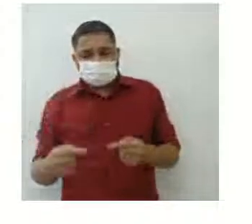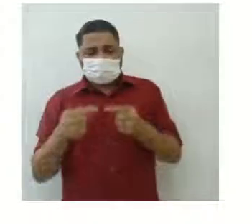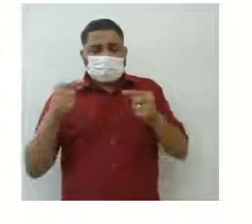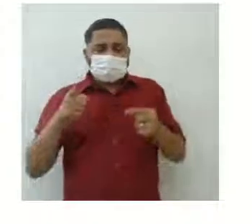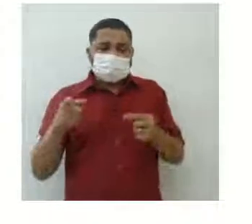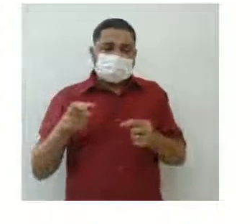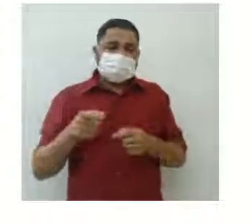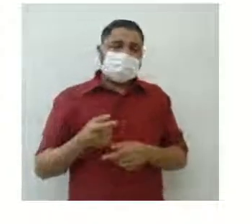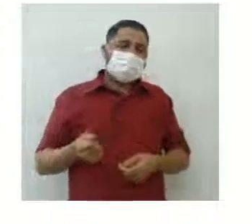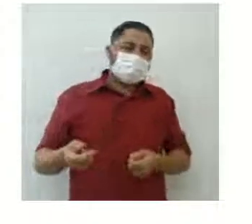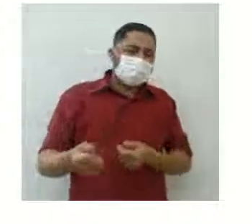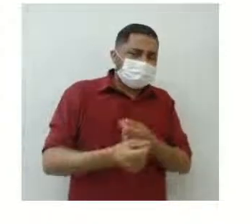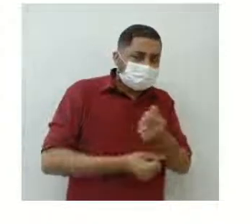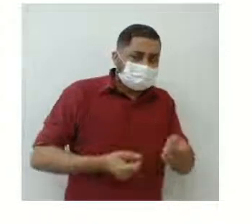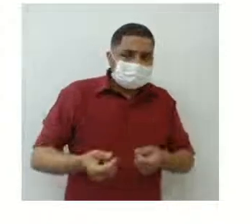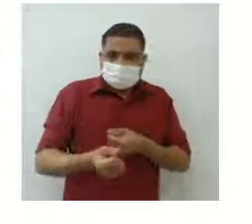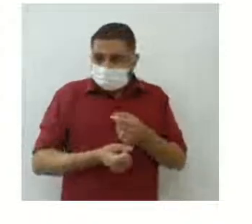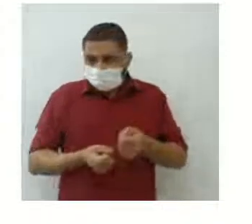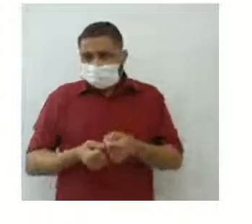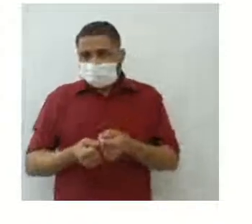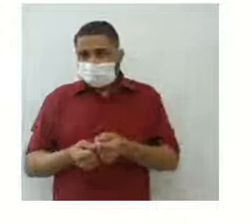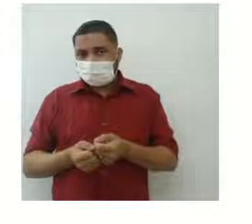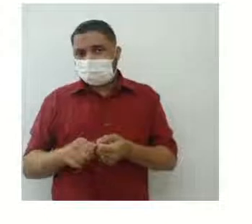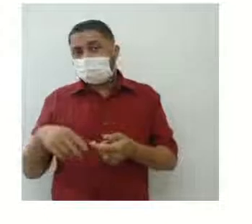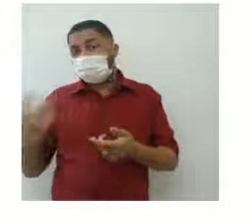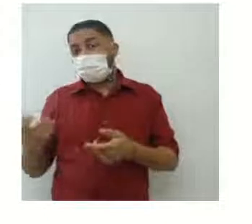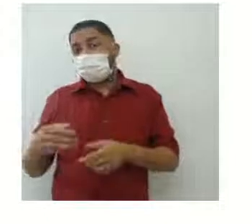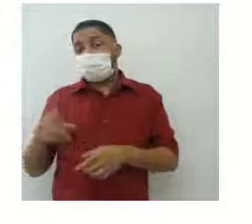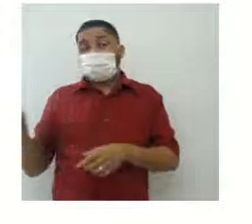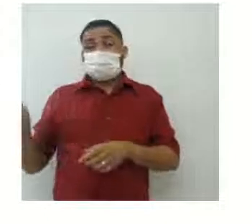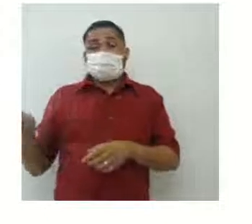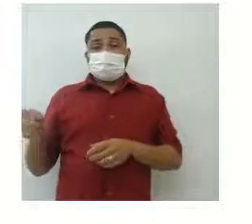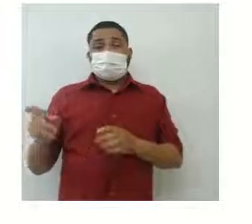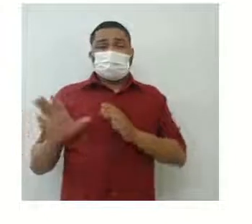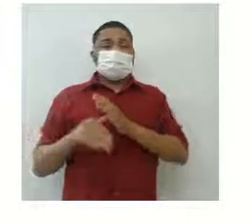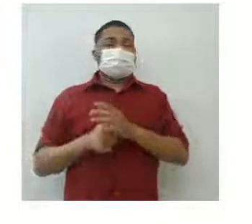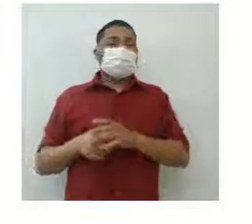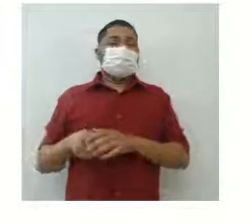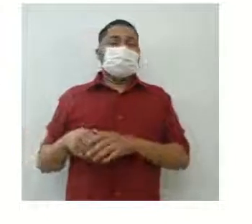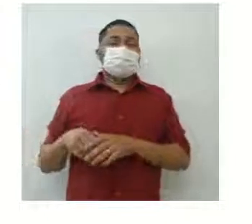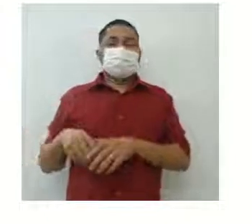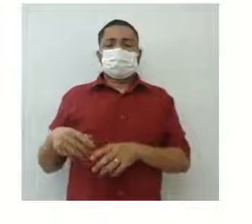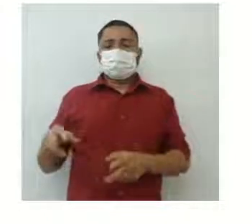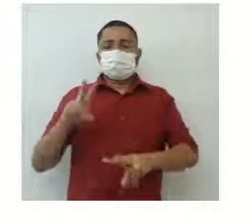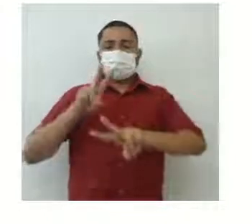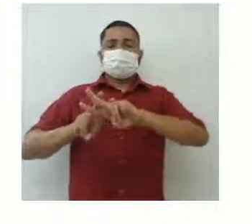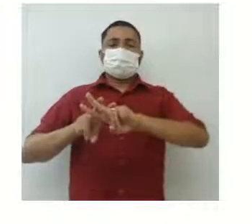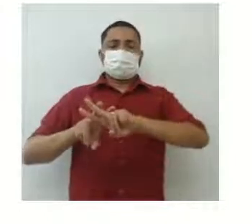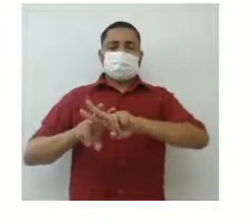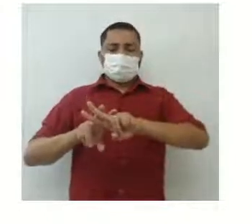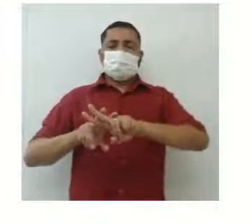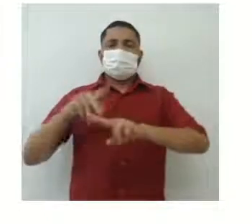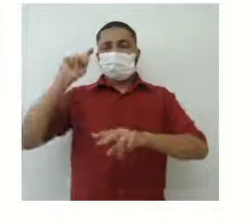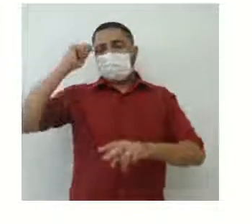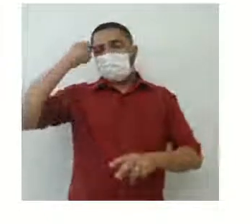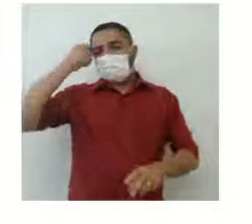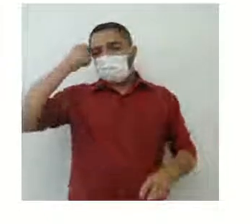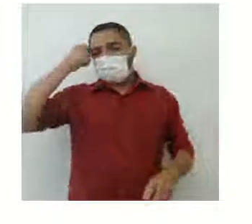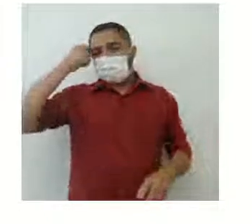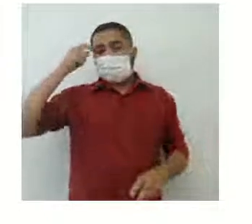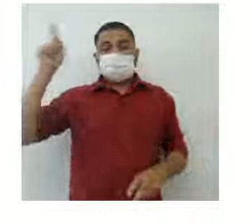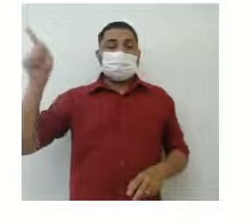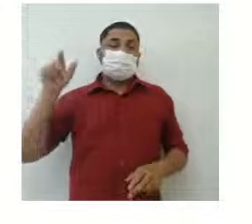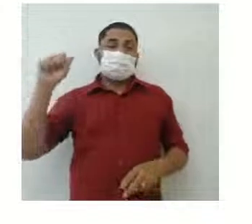comércio triangular. Então, os traficantes, na realidade, aprisionavam os negros na África, né?